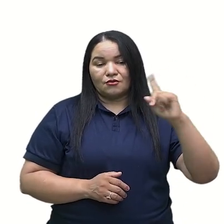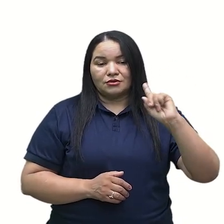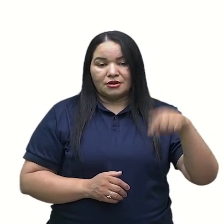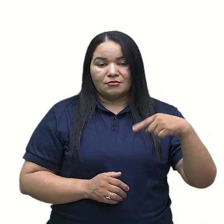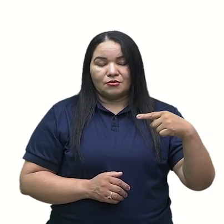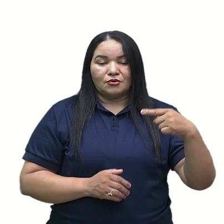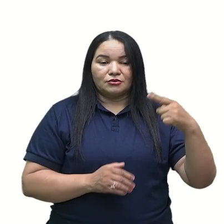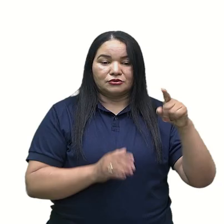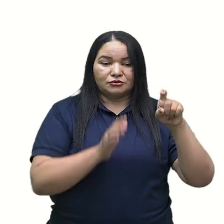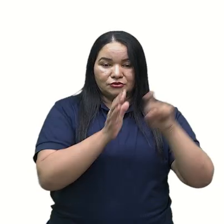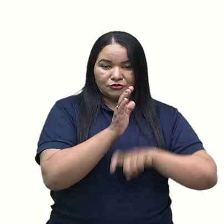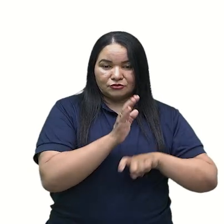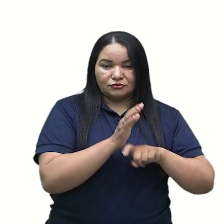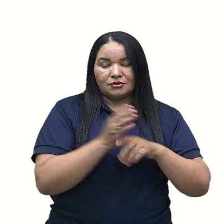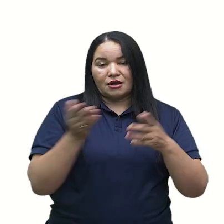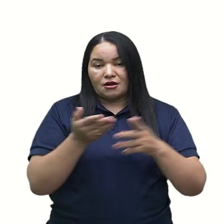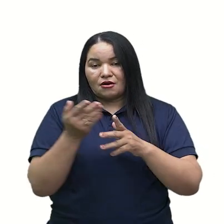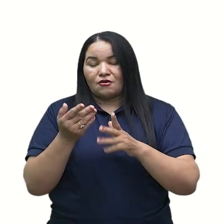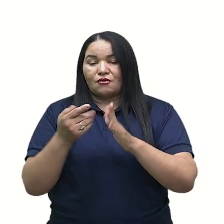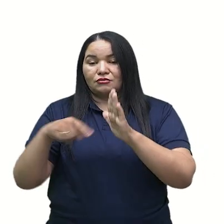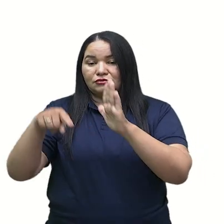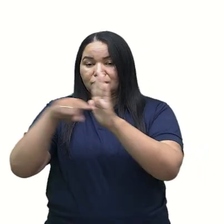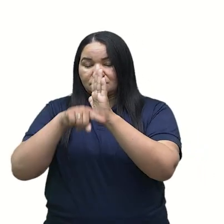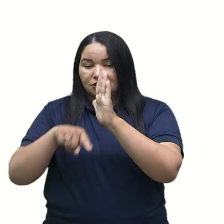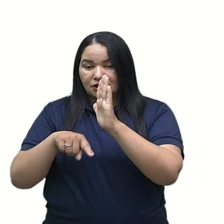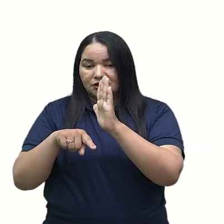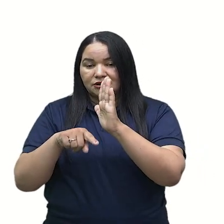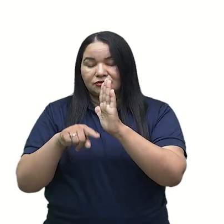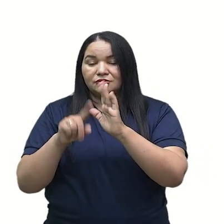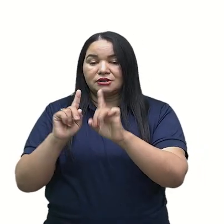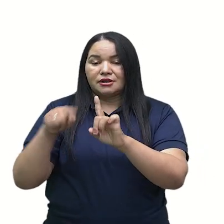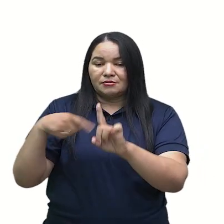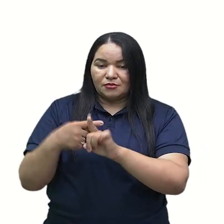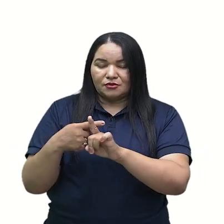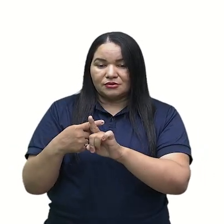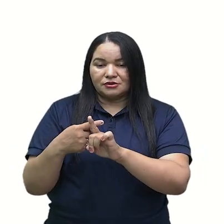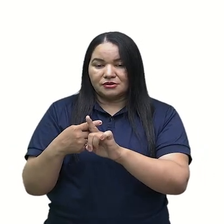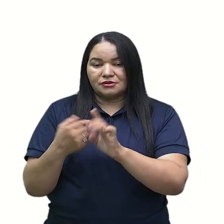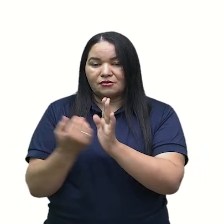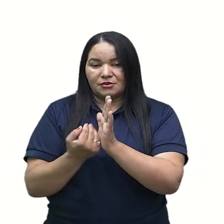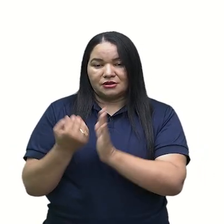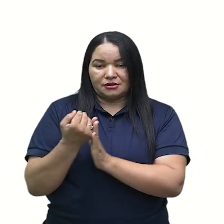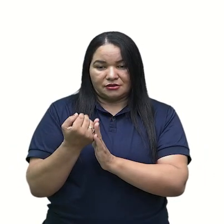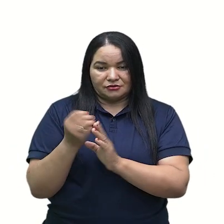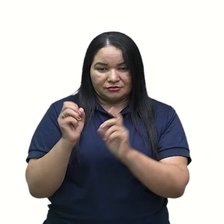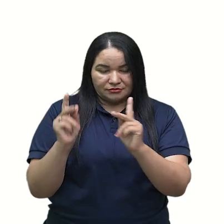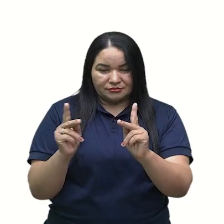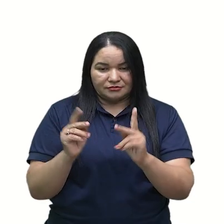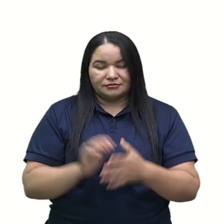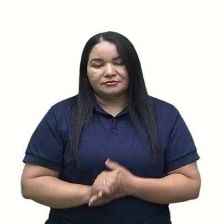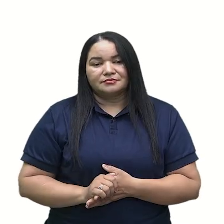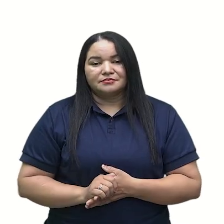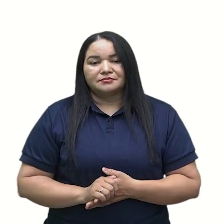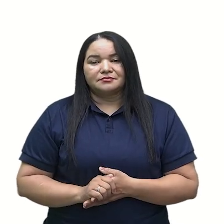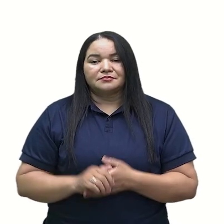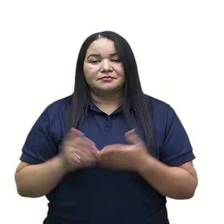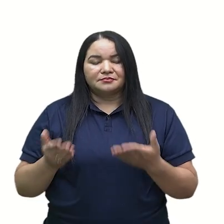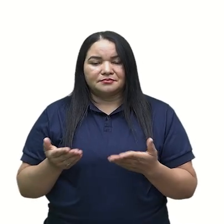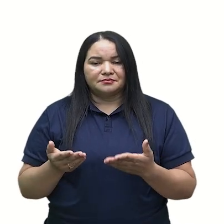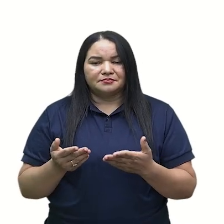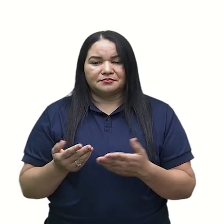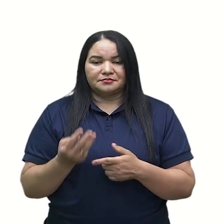lado direito agora, eu estou subtraindo e depois aumentando, tá bom? Beleza. Só que agora,